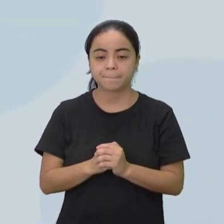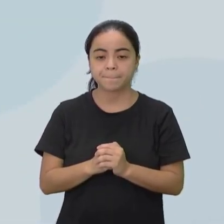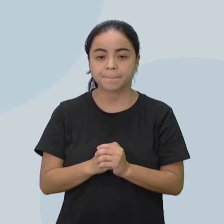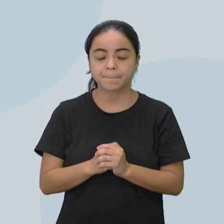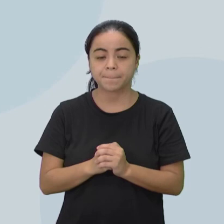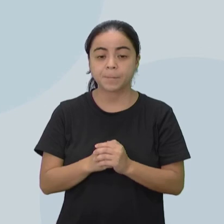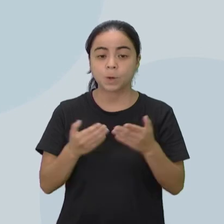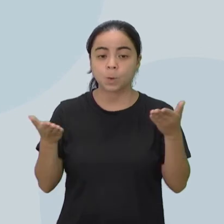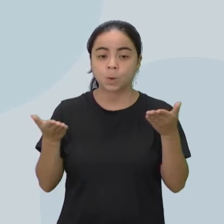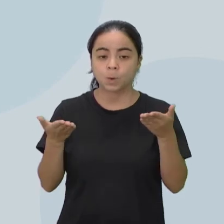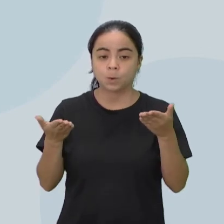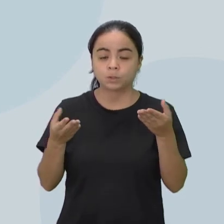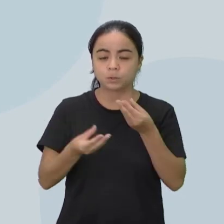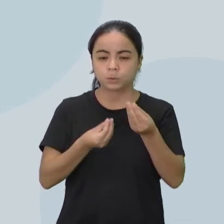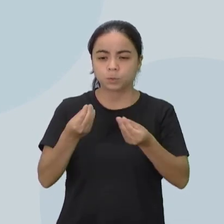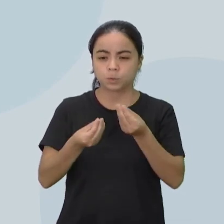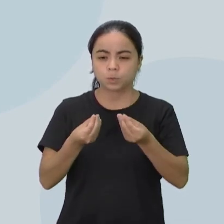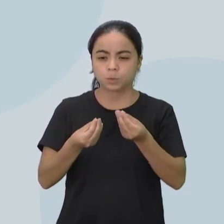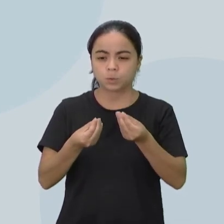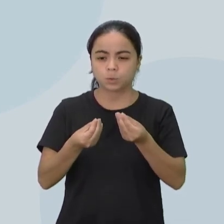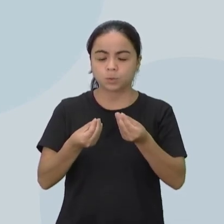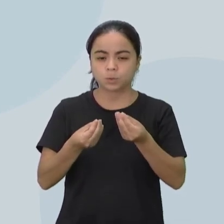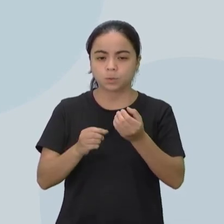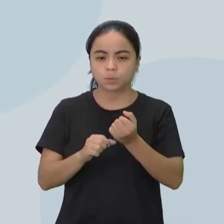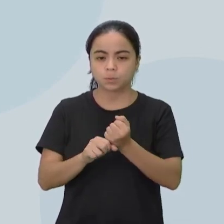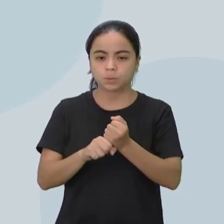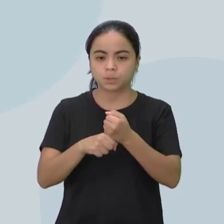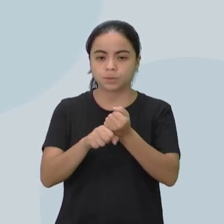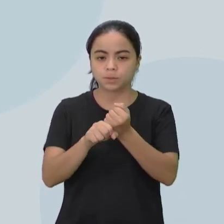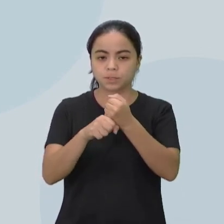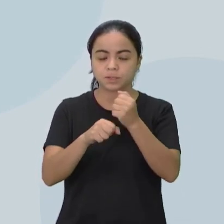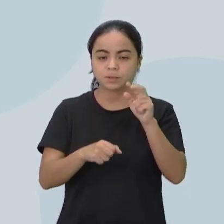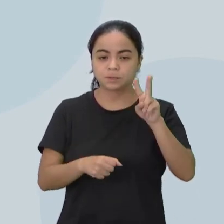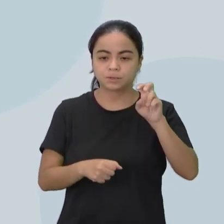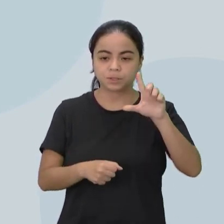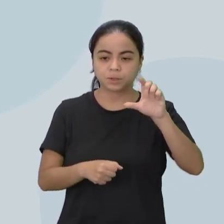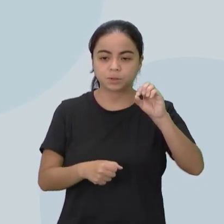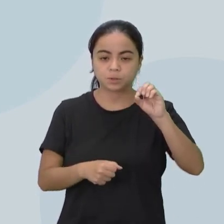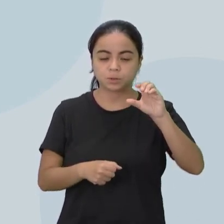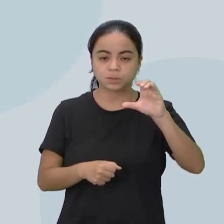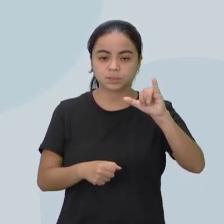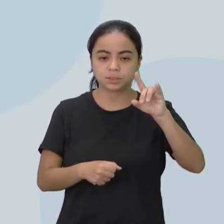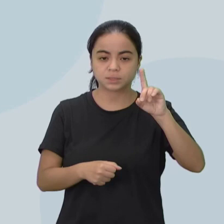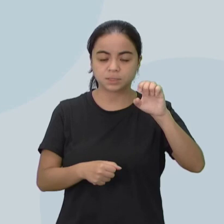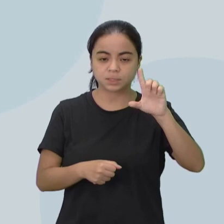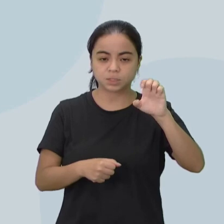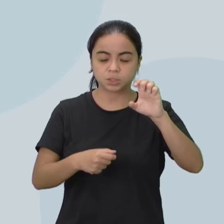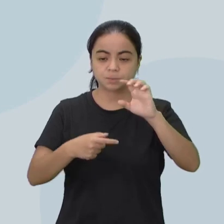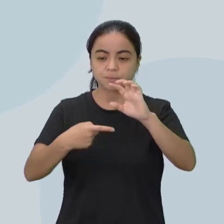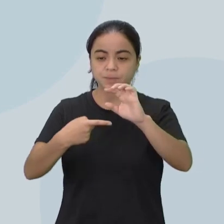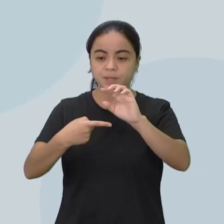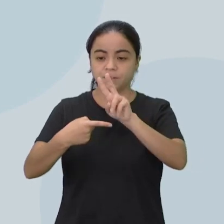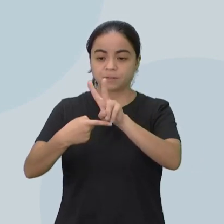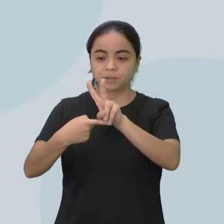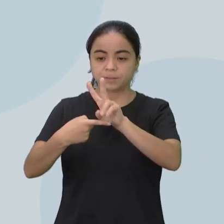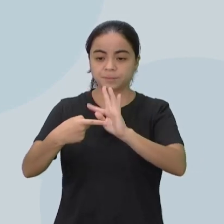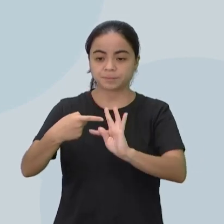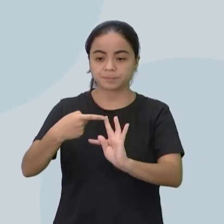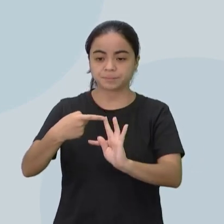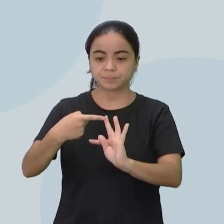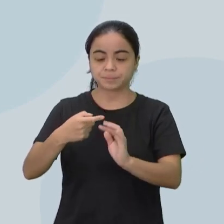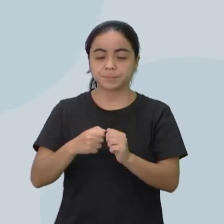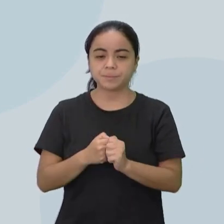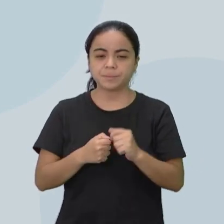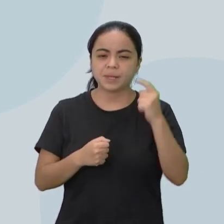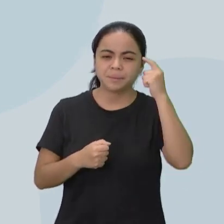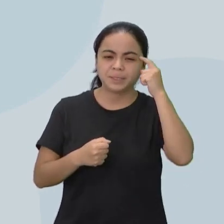Nós vimos hoje, ó, como que a gente calcula a velocidade do Eisenbolt. A gente dividiu a distância pelo tempo. Pensando que ele correu